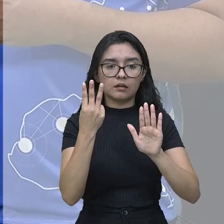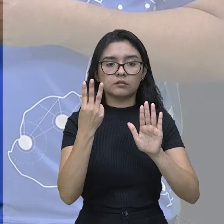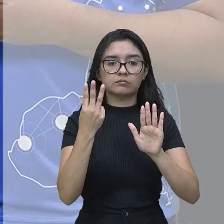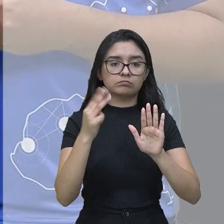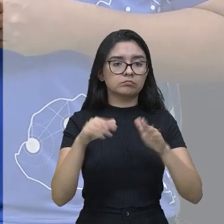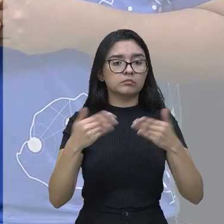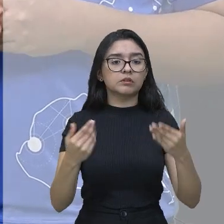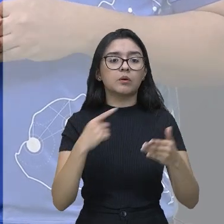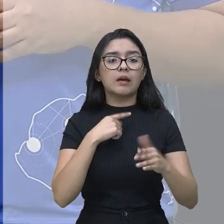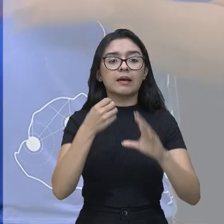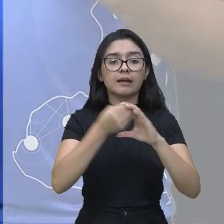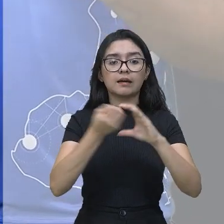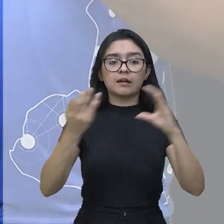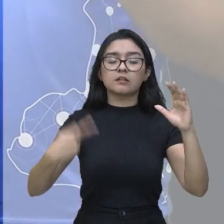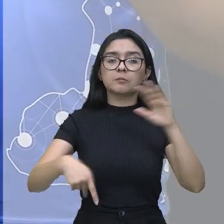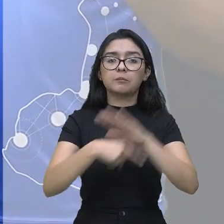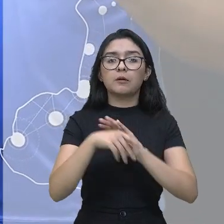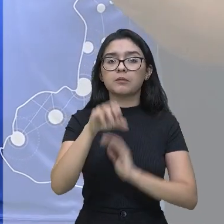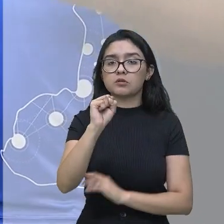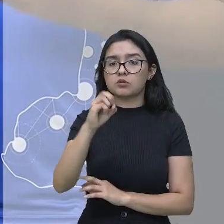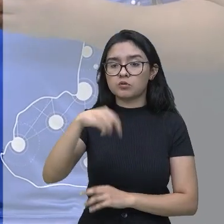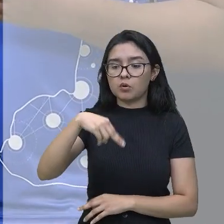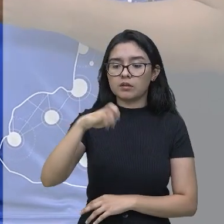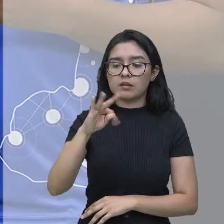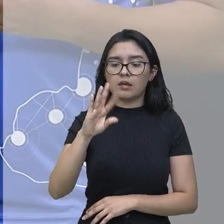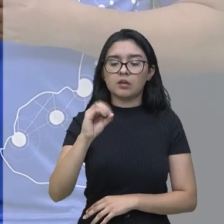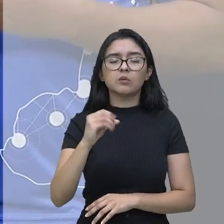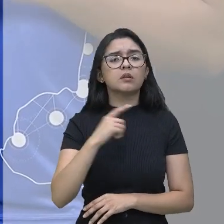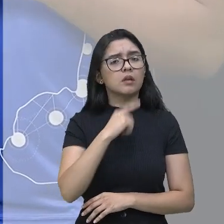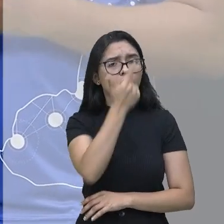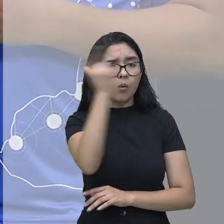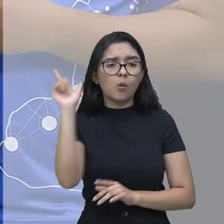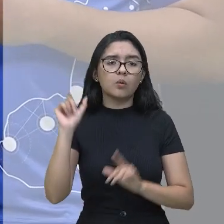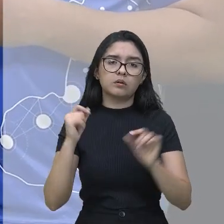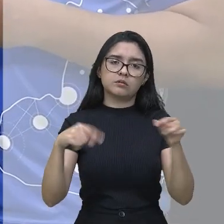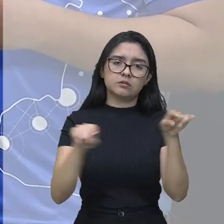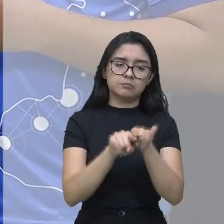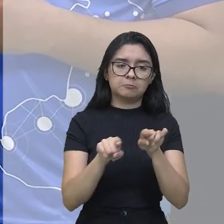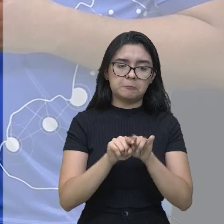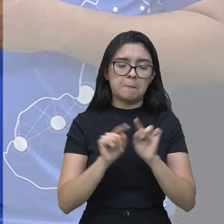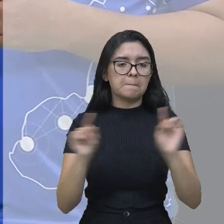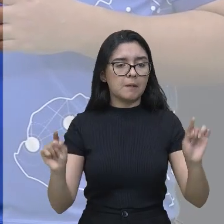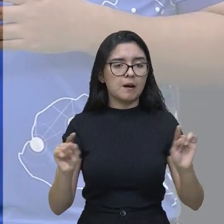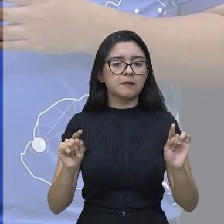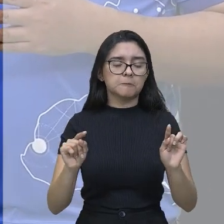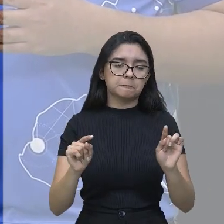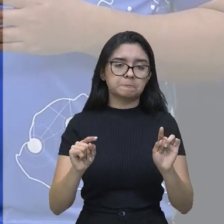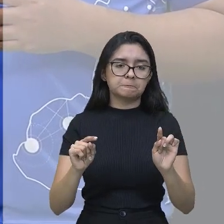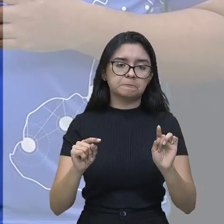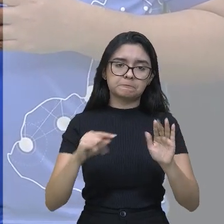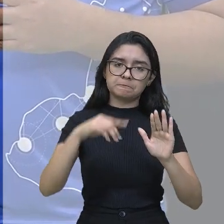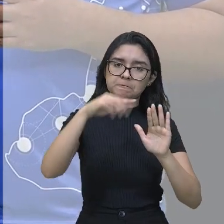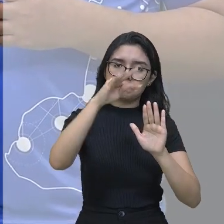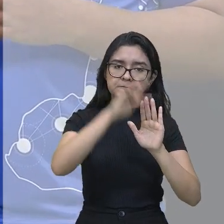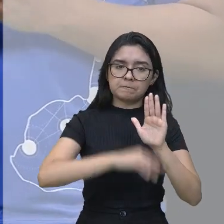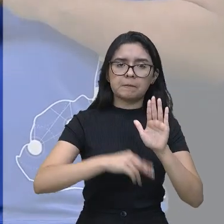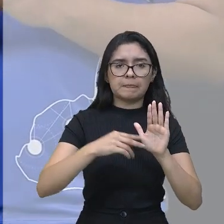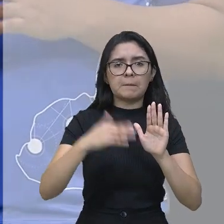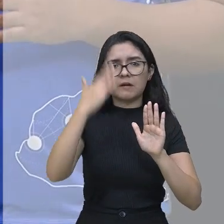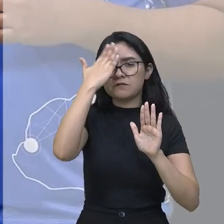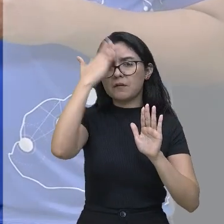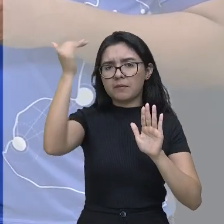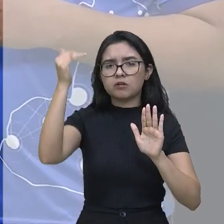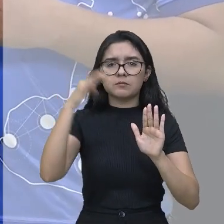clássica de fazer Soneto existem outras formas também mas essa daqui é uma das mais conhecidas e mais